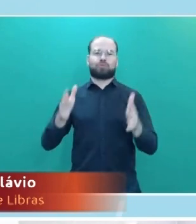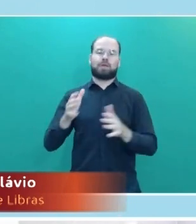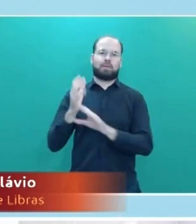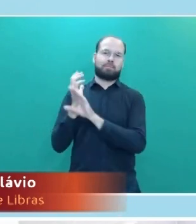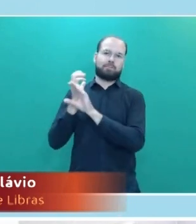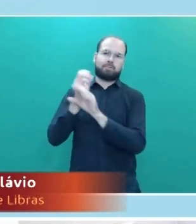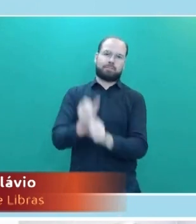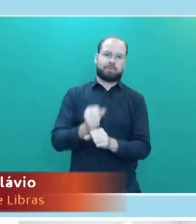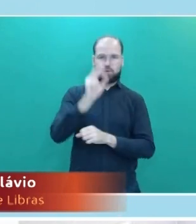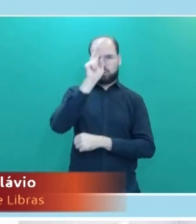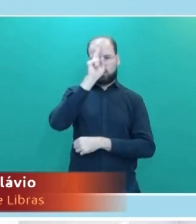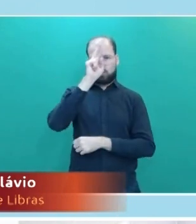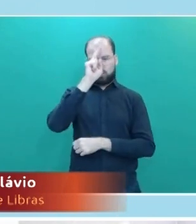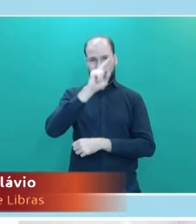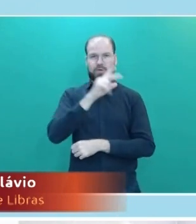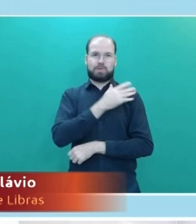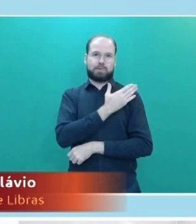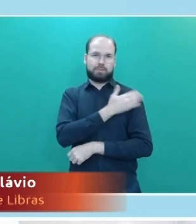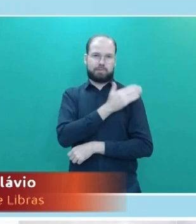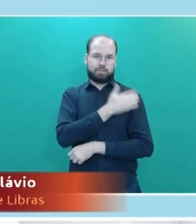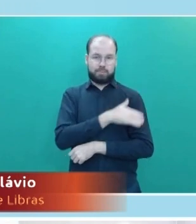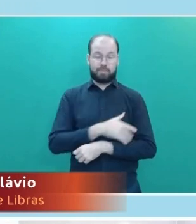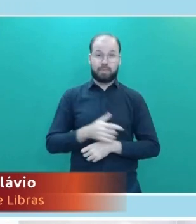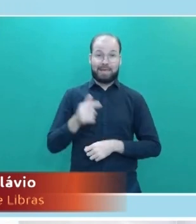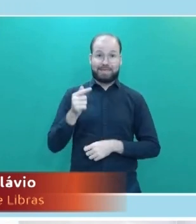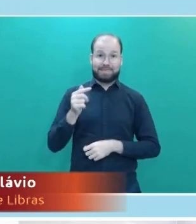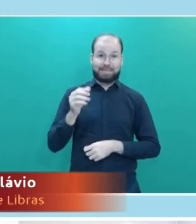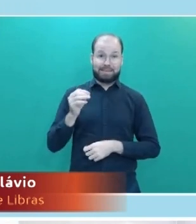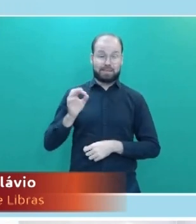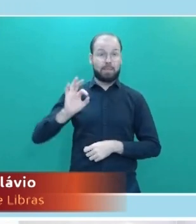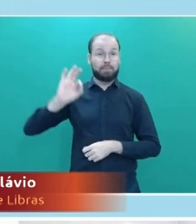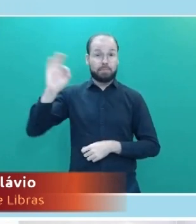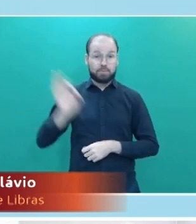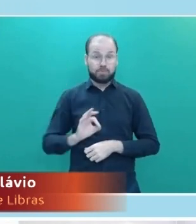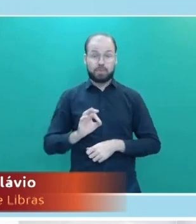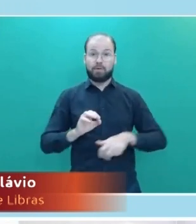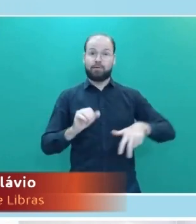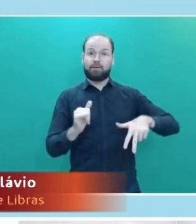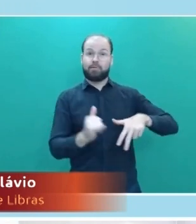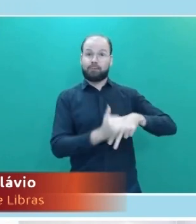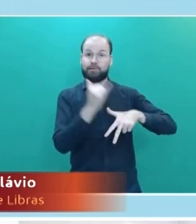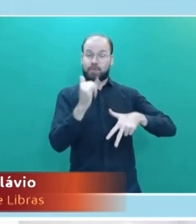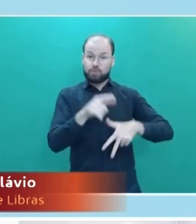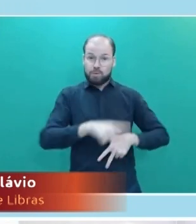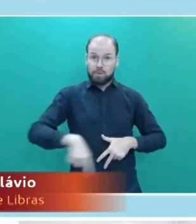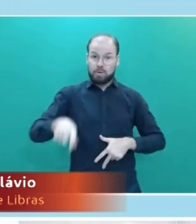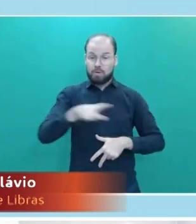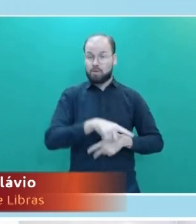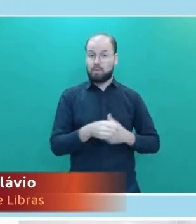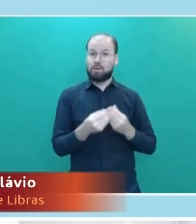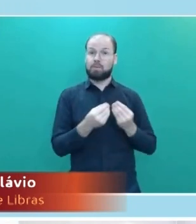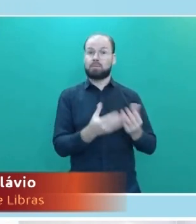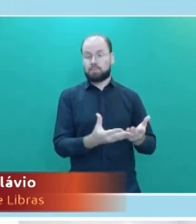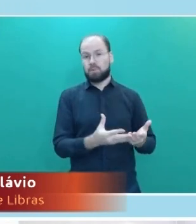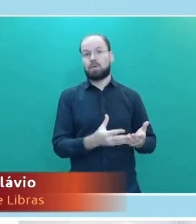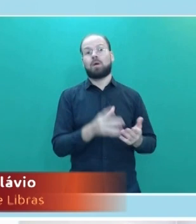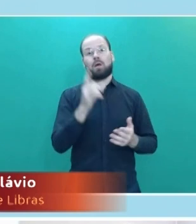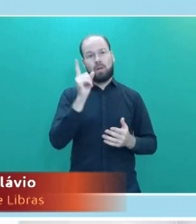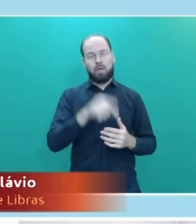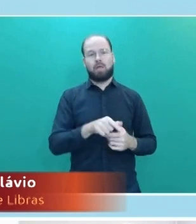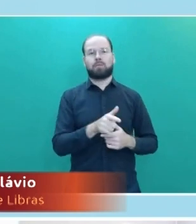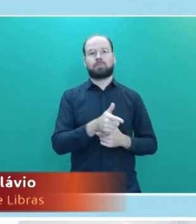por acaso que 70% das vítimas dessa violação de direito são